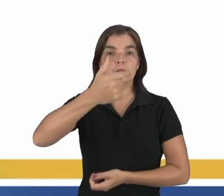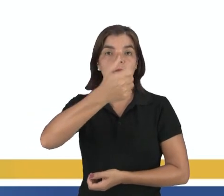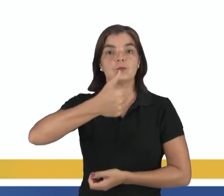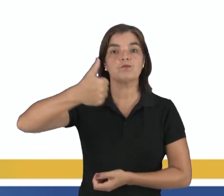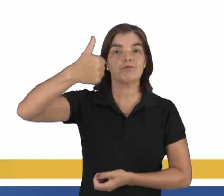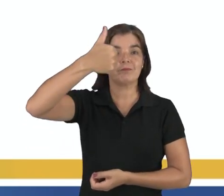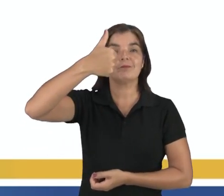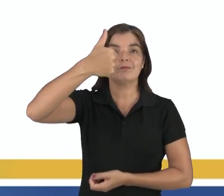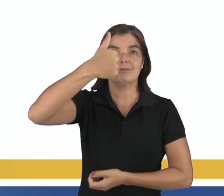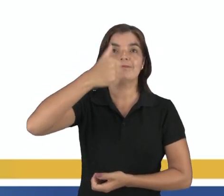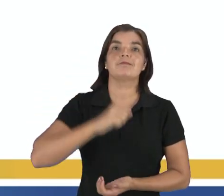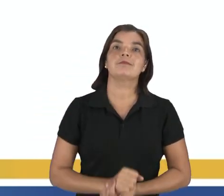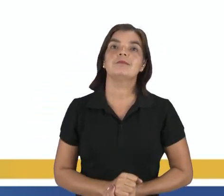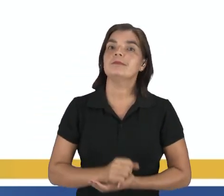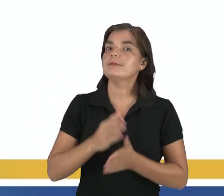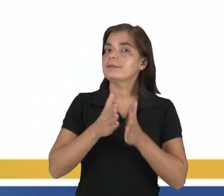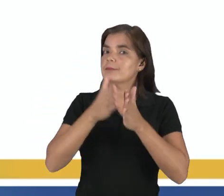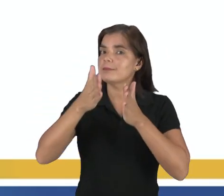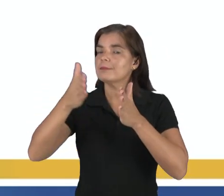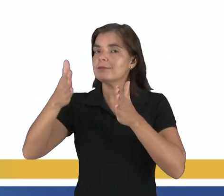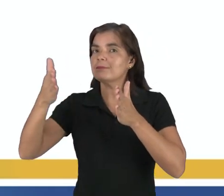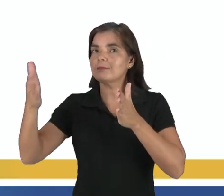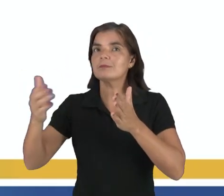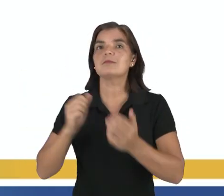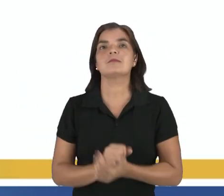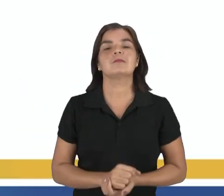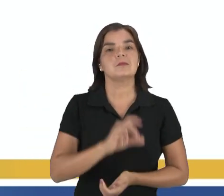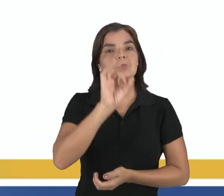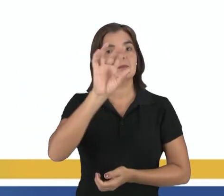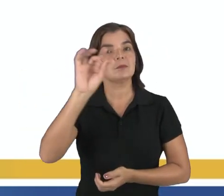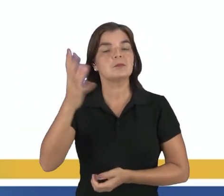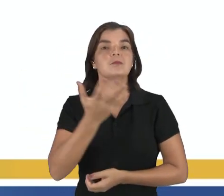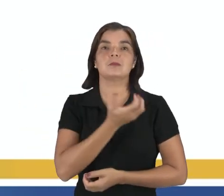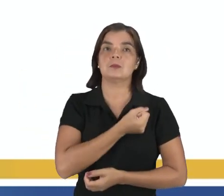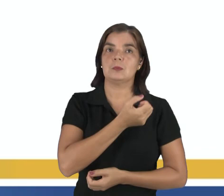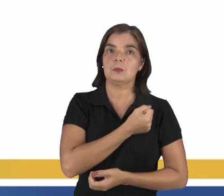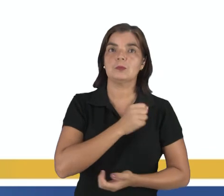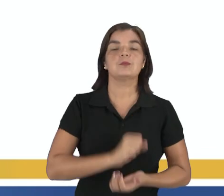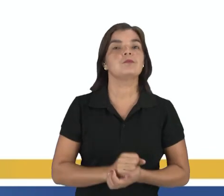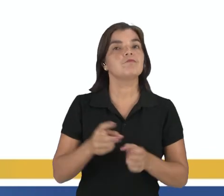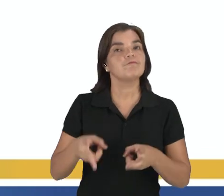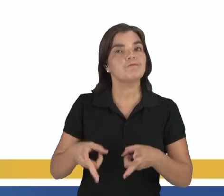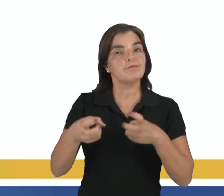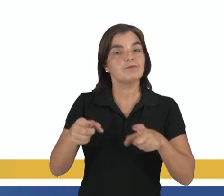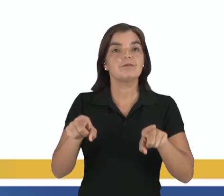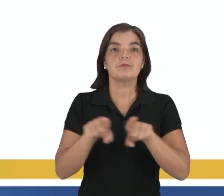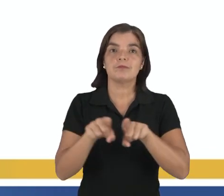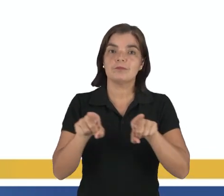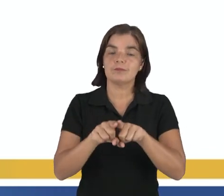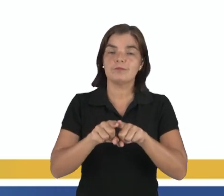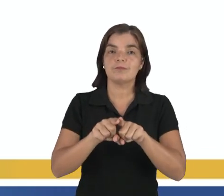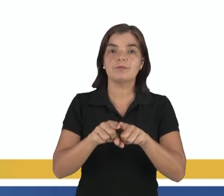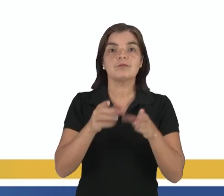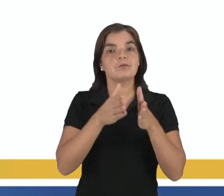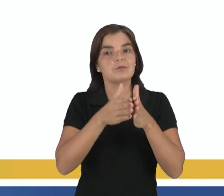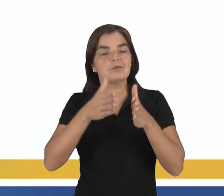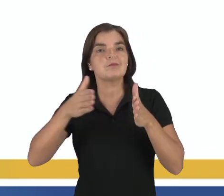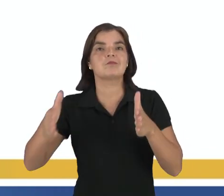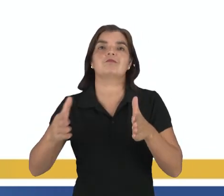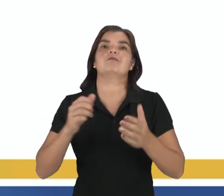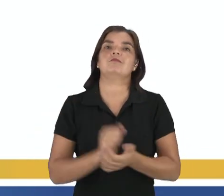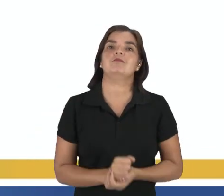potência elevada a 1. E assim sucessivamente para cada termo. Então percebam a progressão que